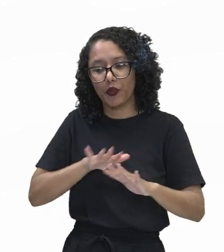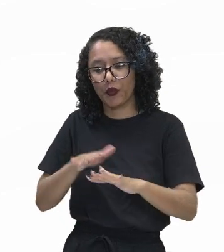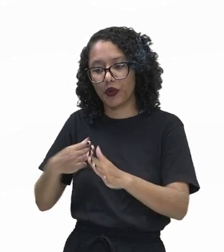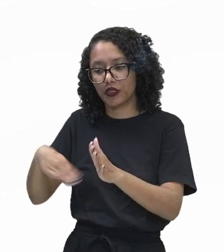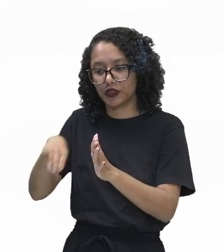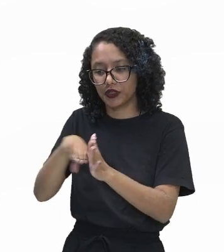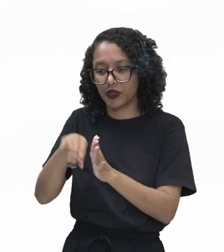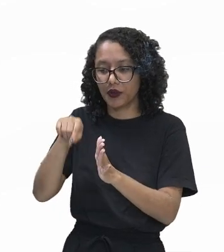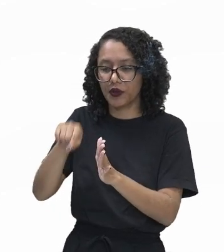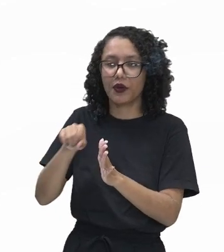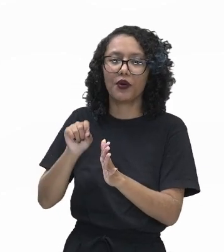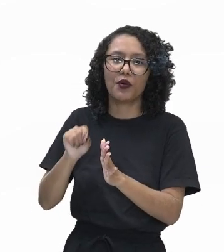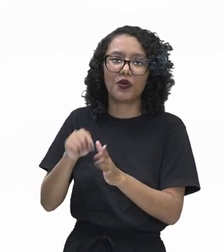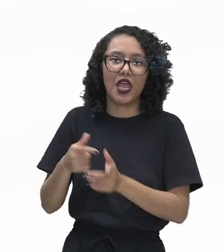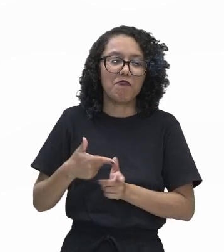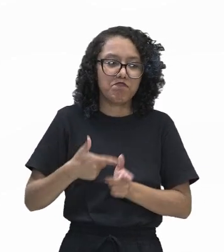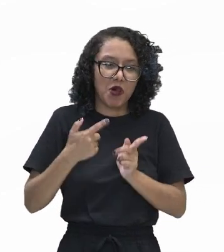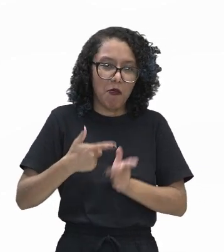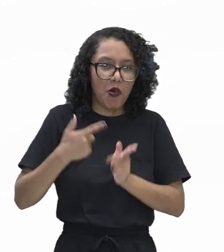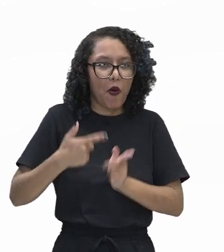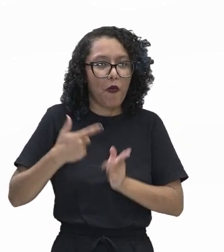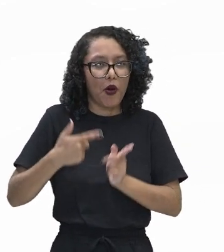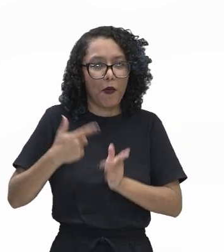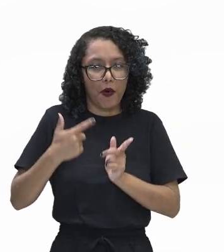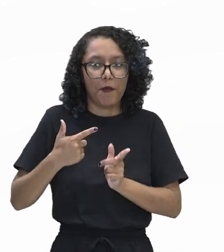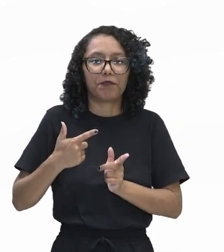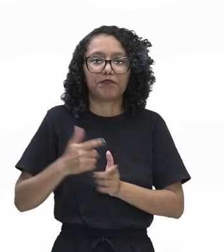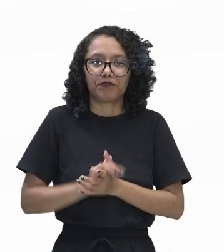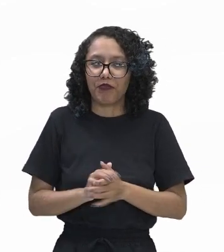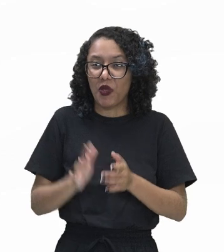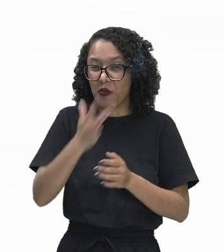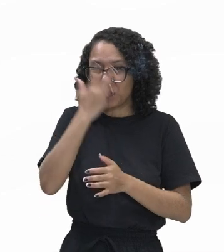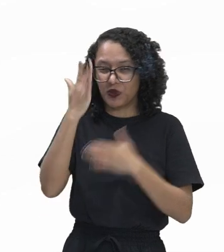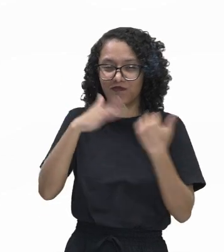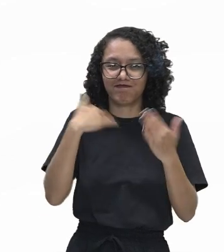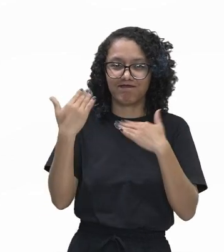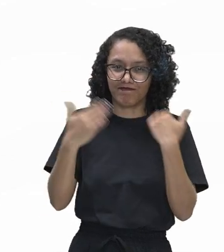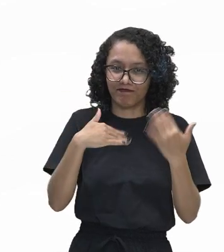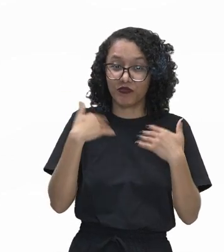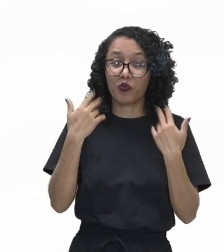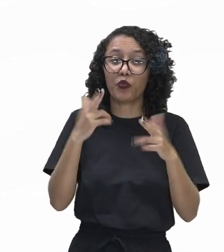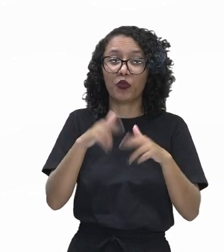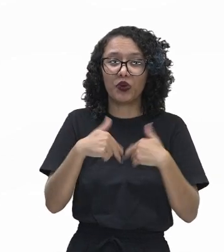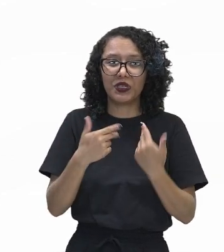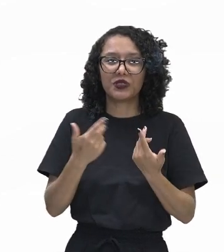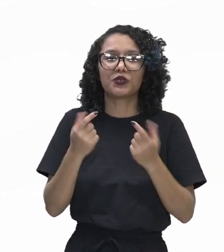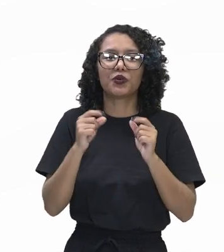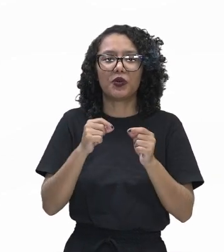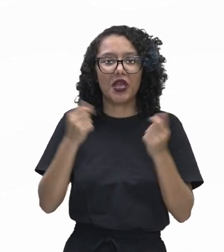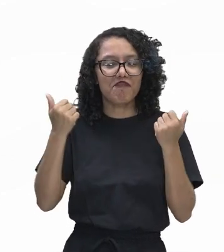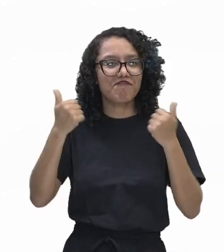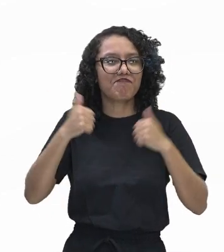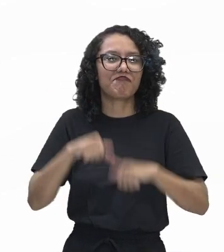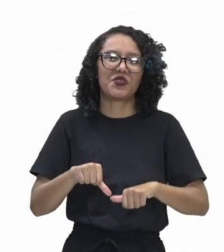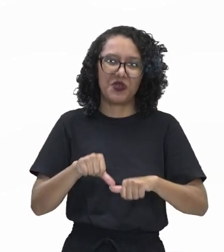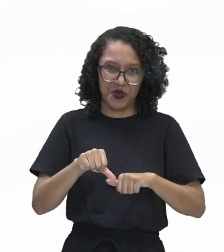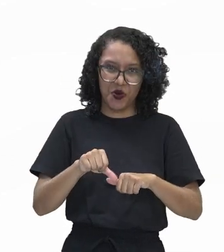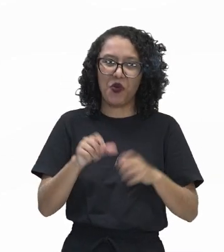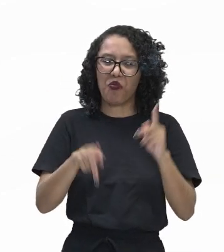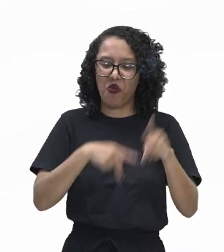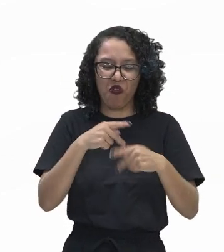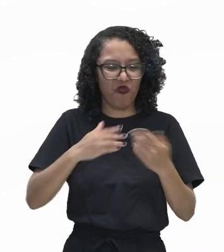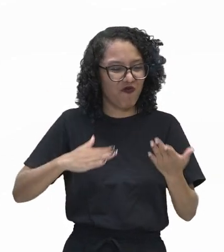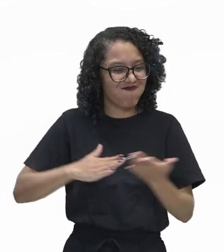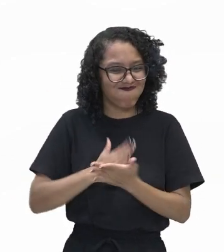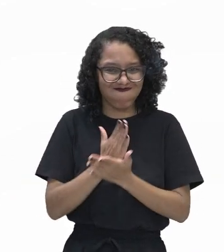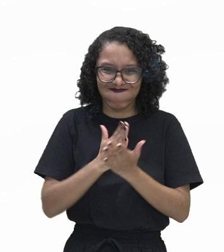foram recebidas a tiros. Então, várias pessoas morreram, o que intensificou o descontentamento popular. Por isso, ficou